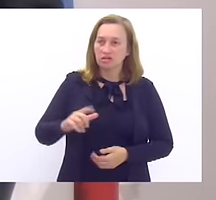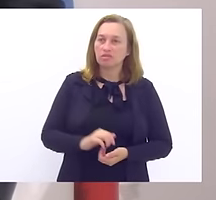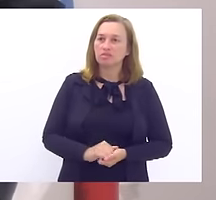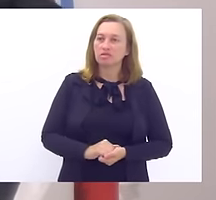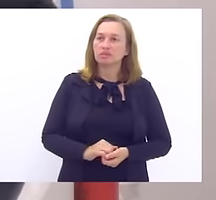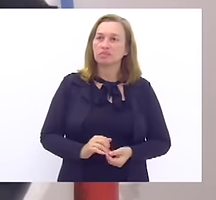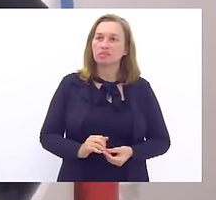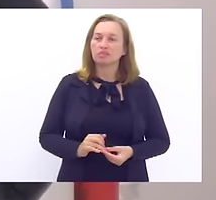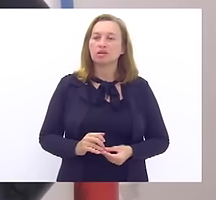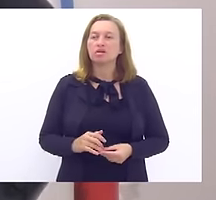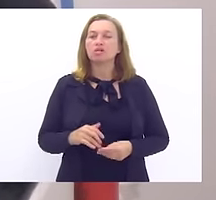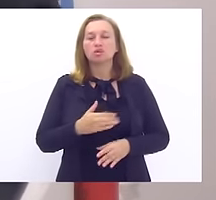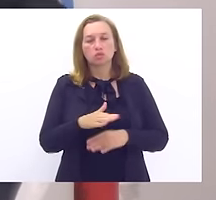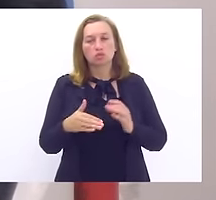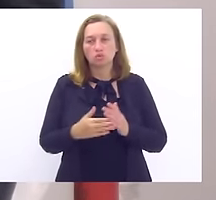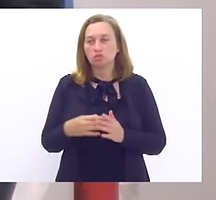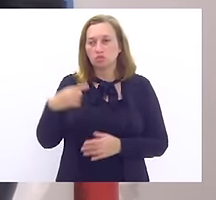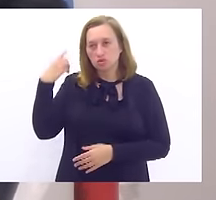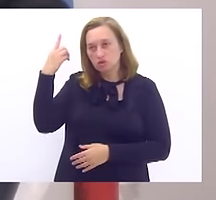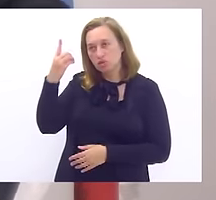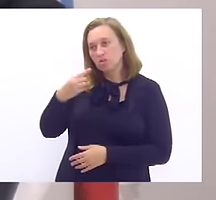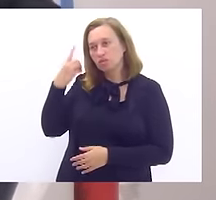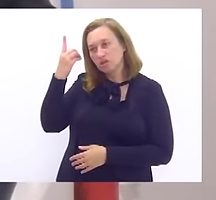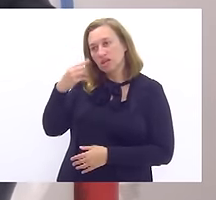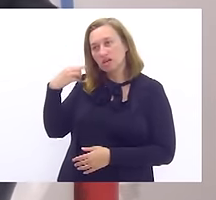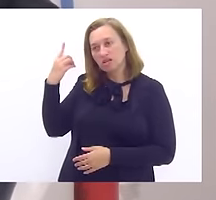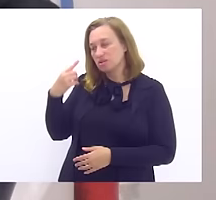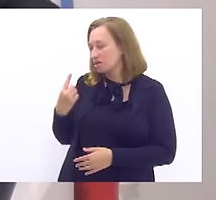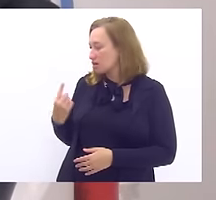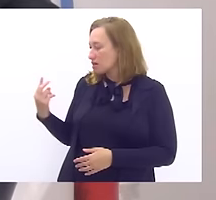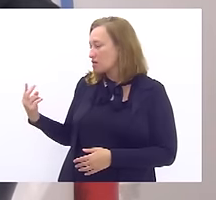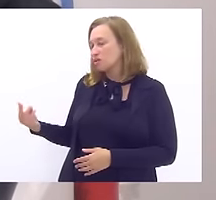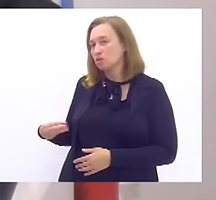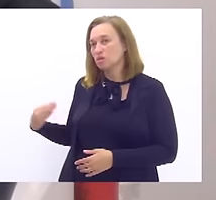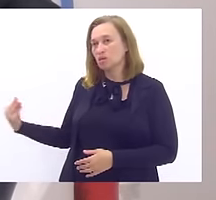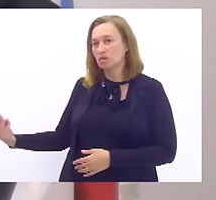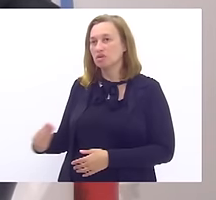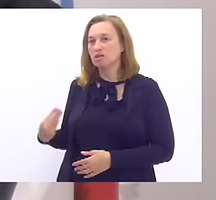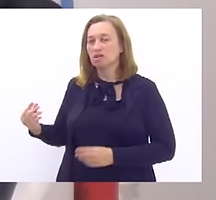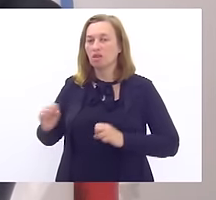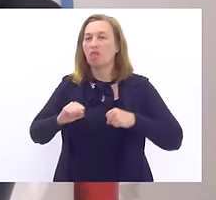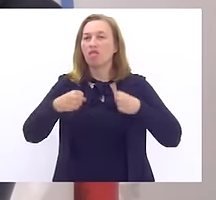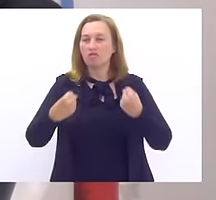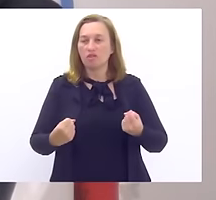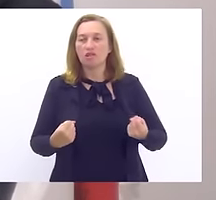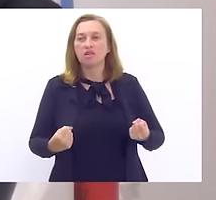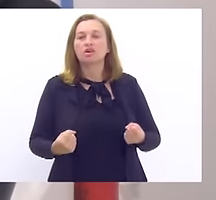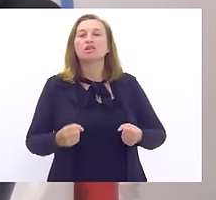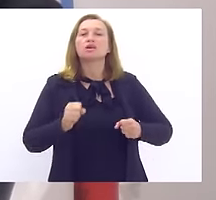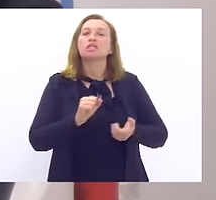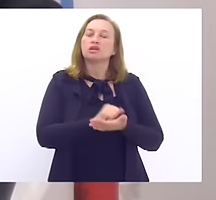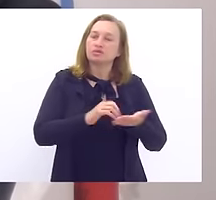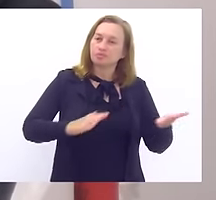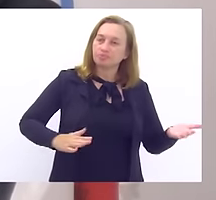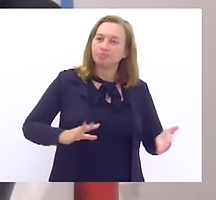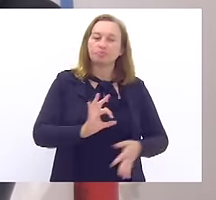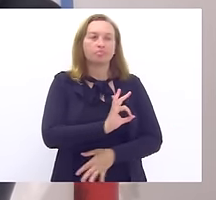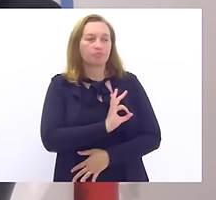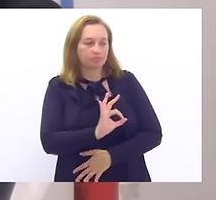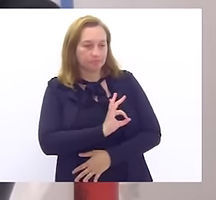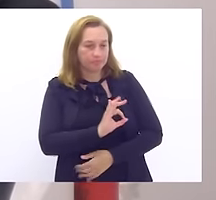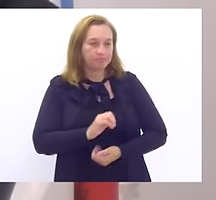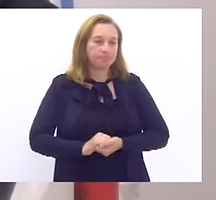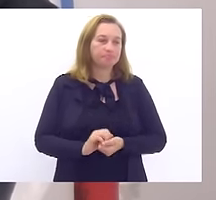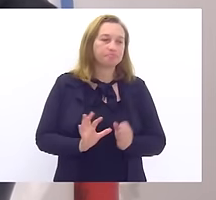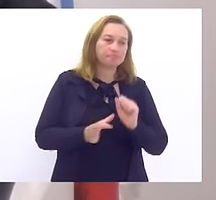todos os deputados aqui se colocam como Defensores de atividades policiais como salvar a guarda